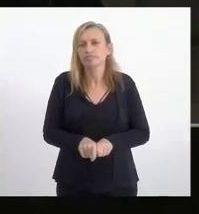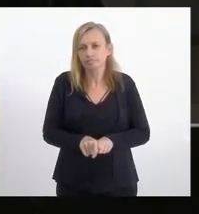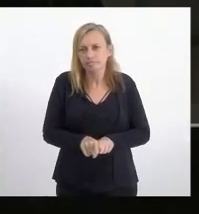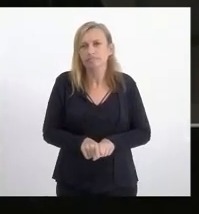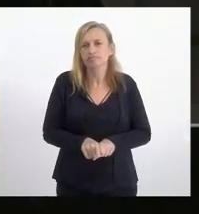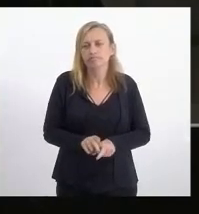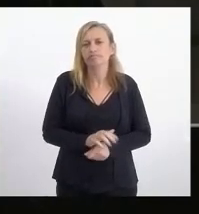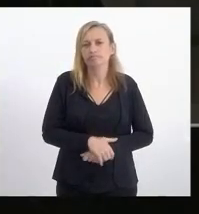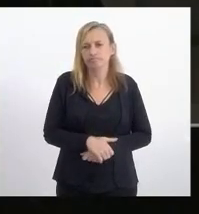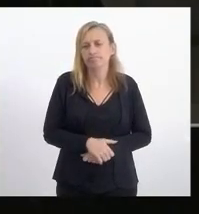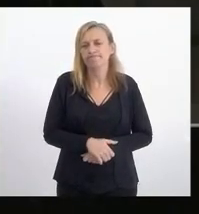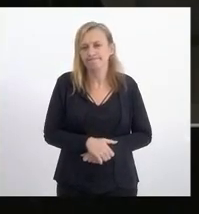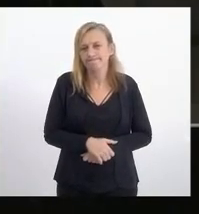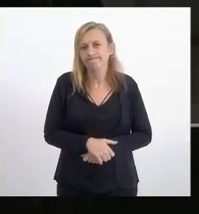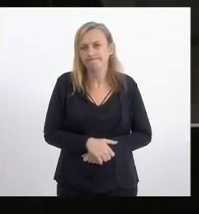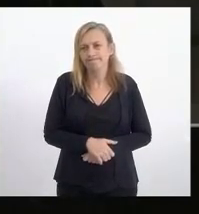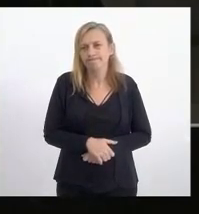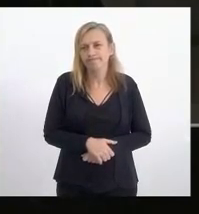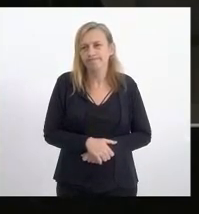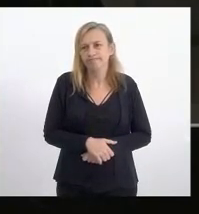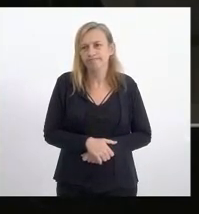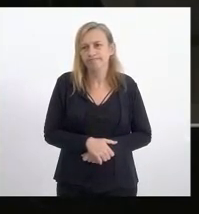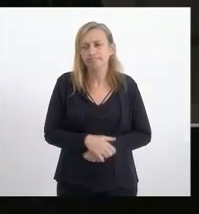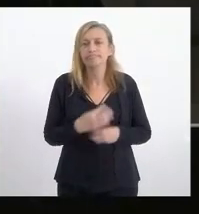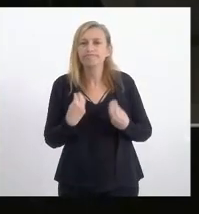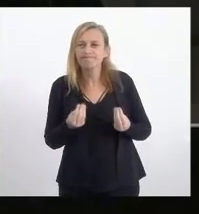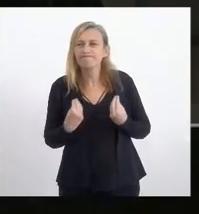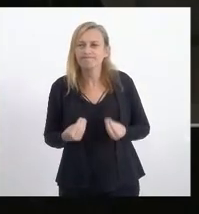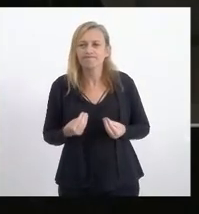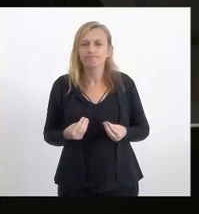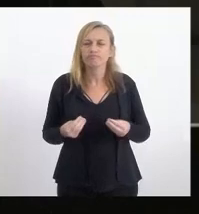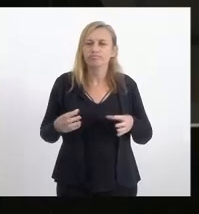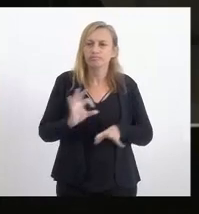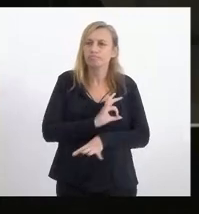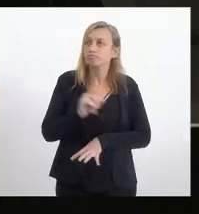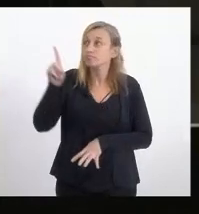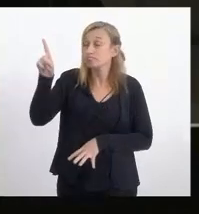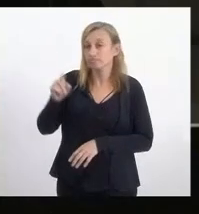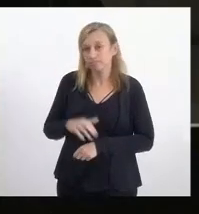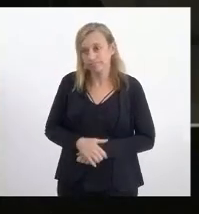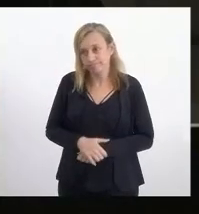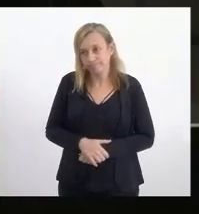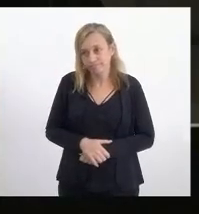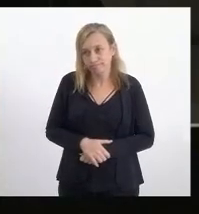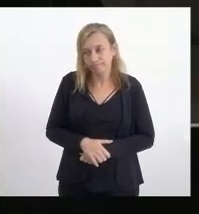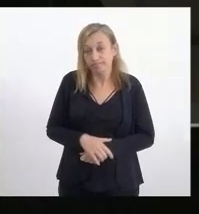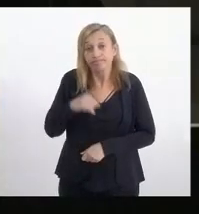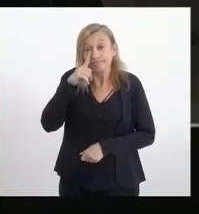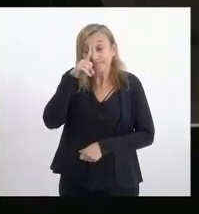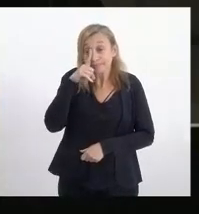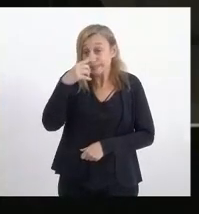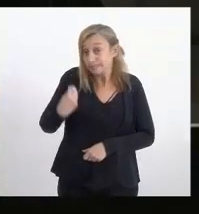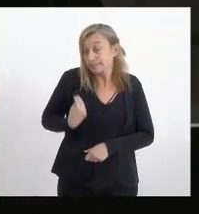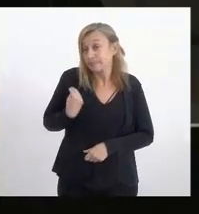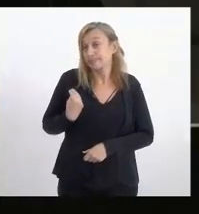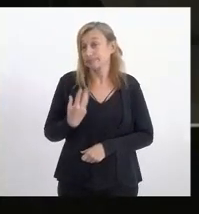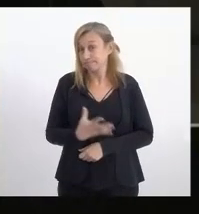precisamos resolver isso também para que esses policiais lá em cima arriscando